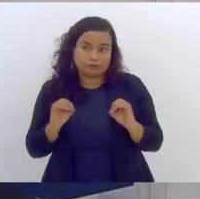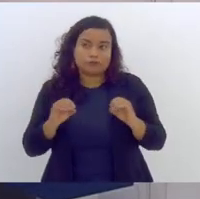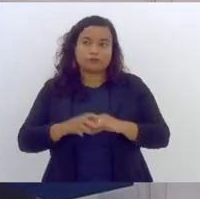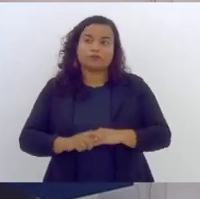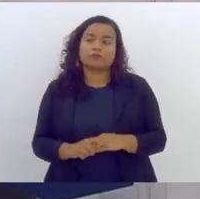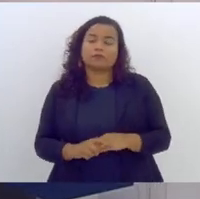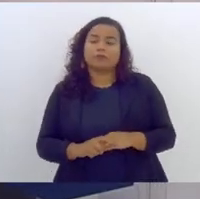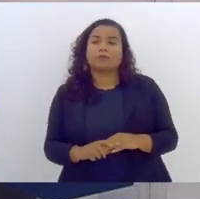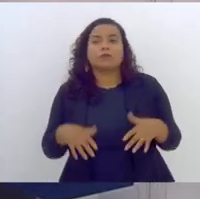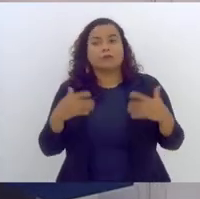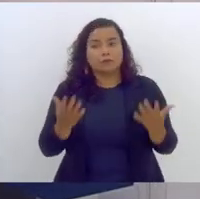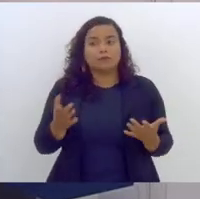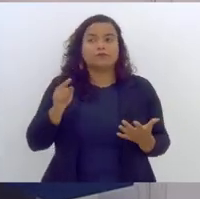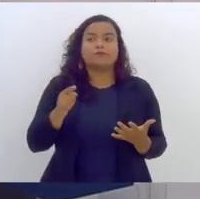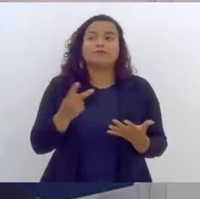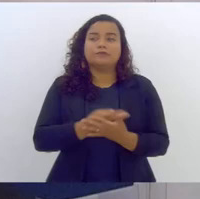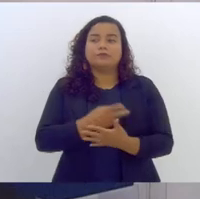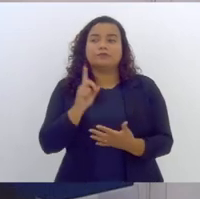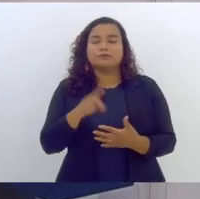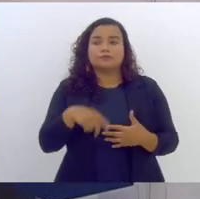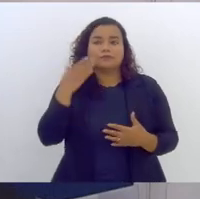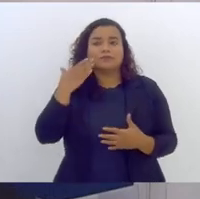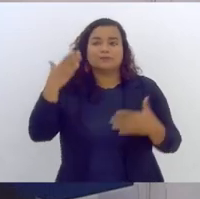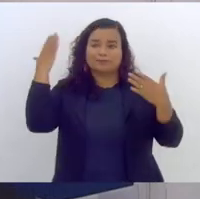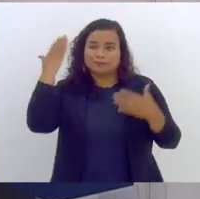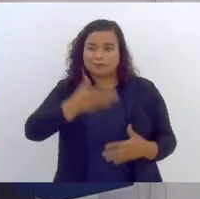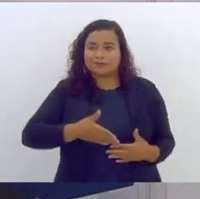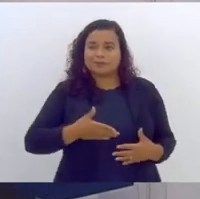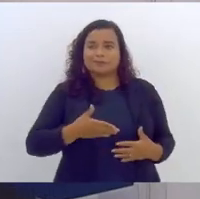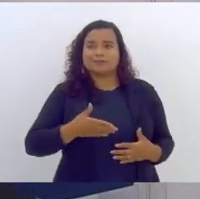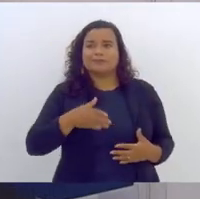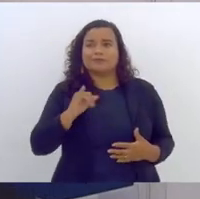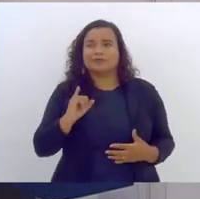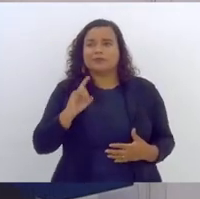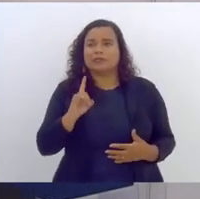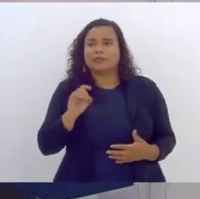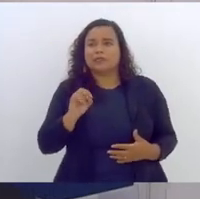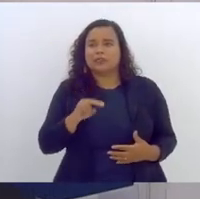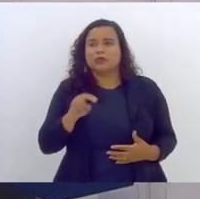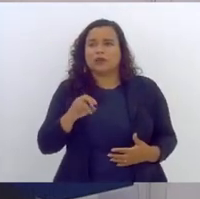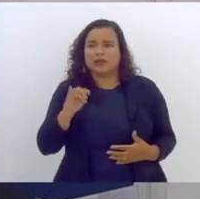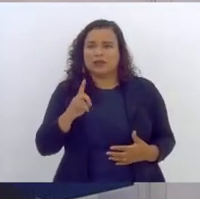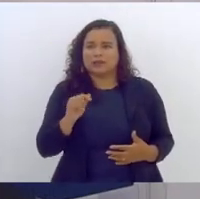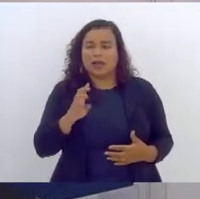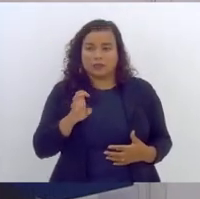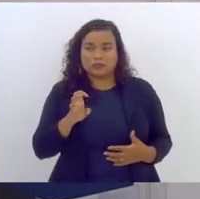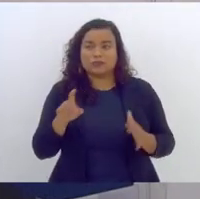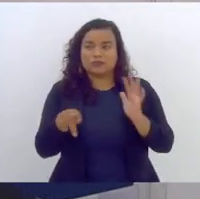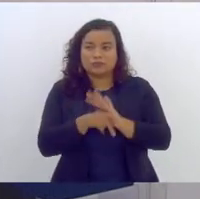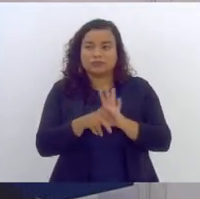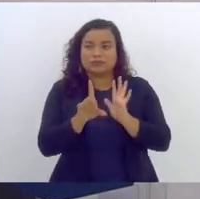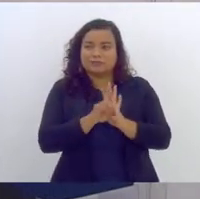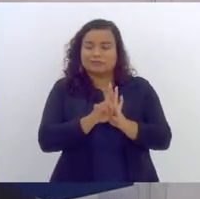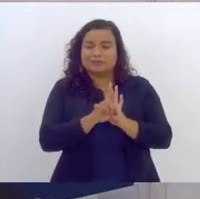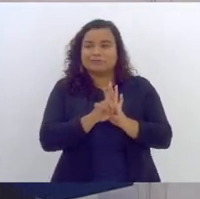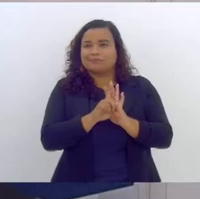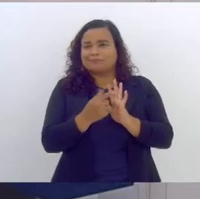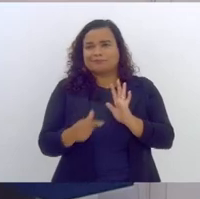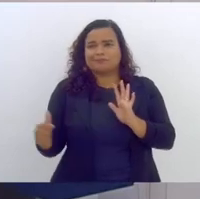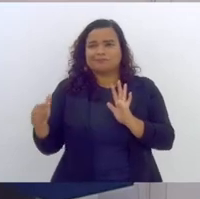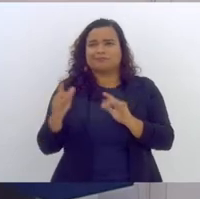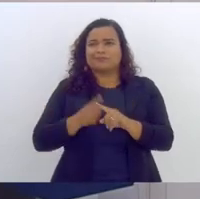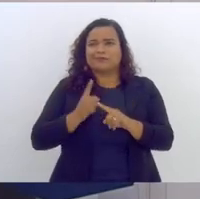O que é um atestado de de donidade vamos assim sempre concurso porque em quatro acps